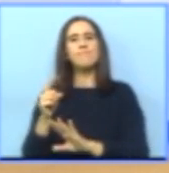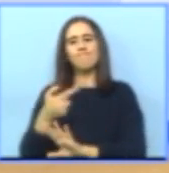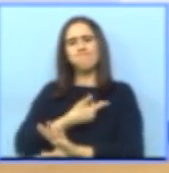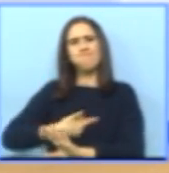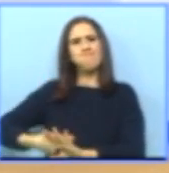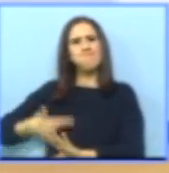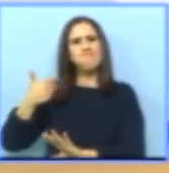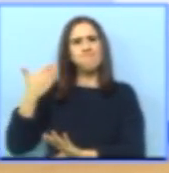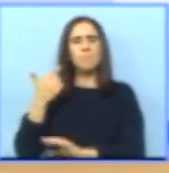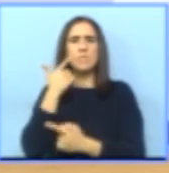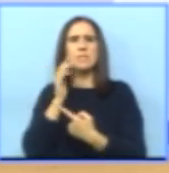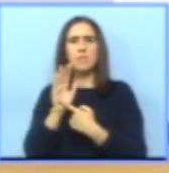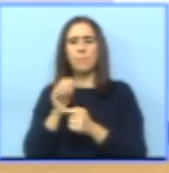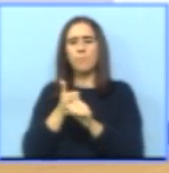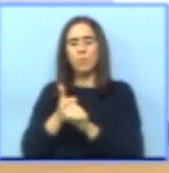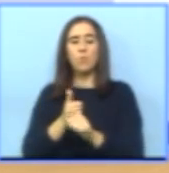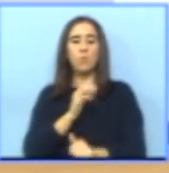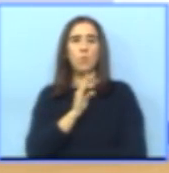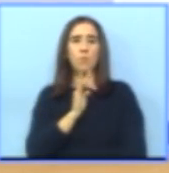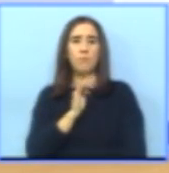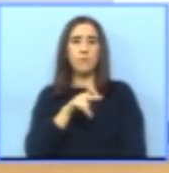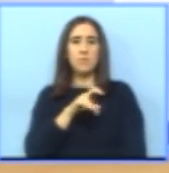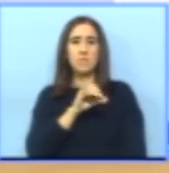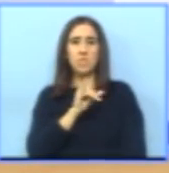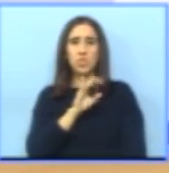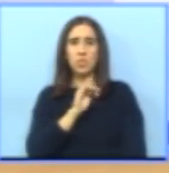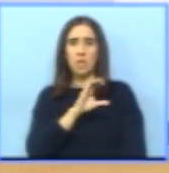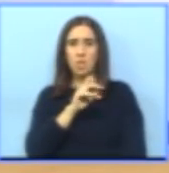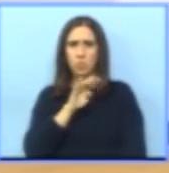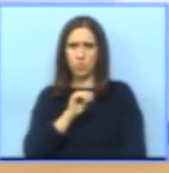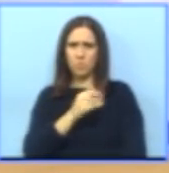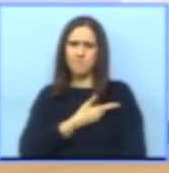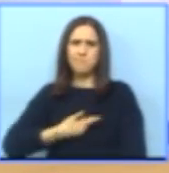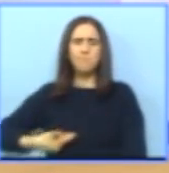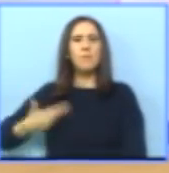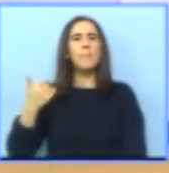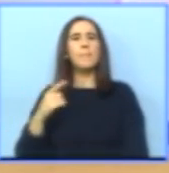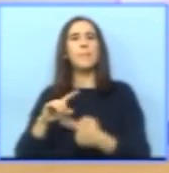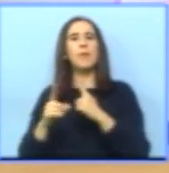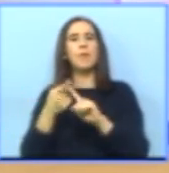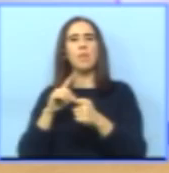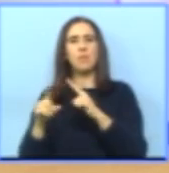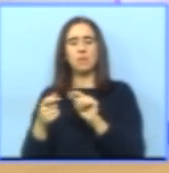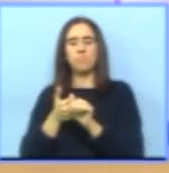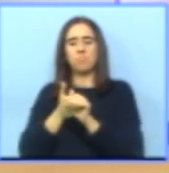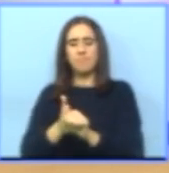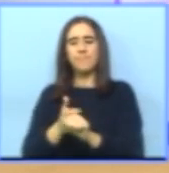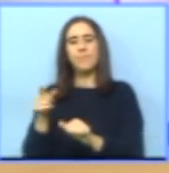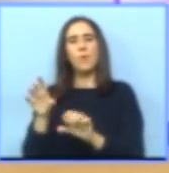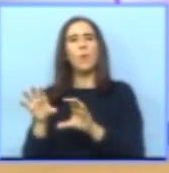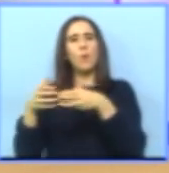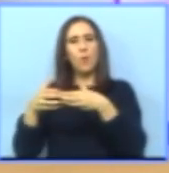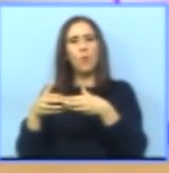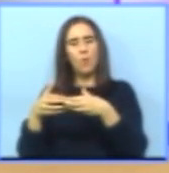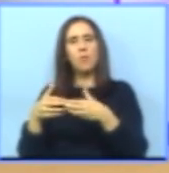exemplo, dos franciscanos e outras ordens que remontam à Idade Média, são ordens que tinham alguns tipos